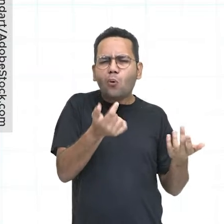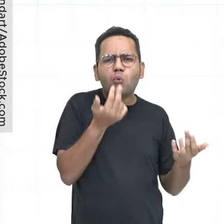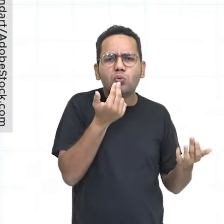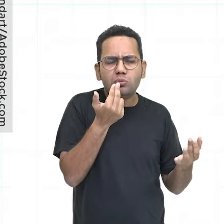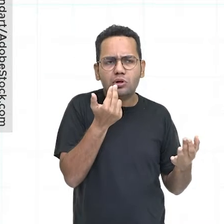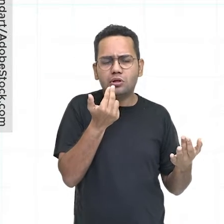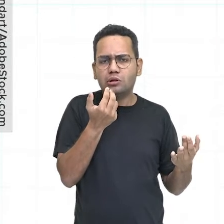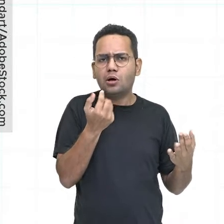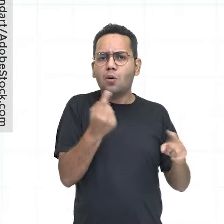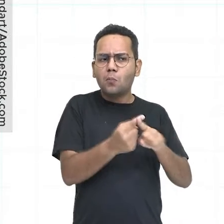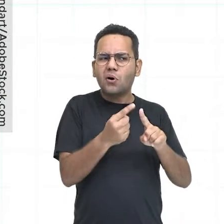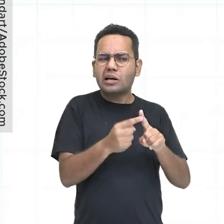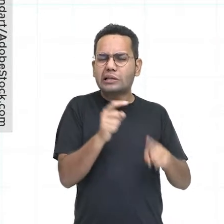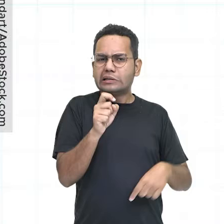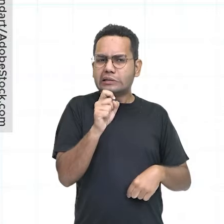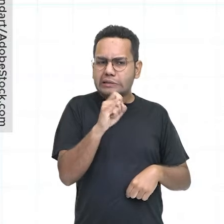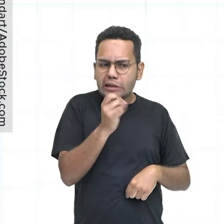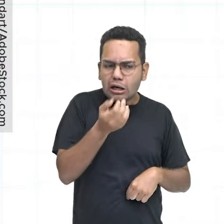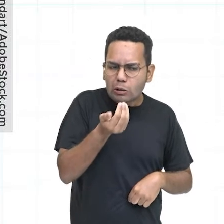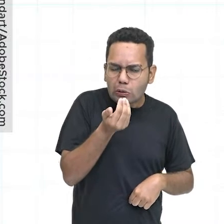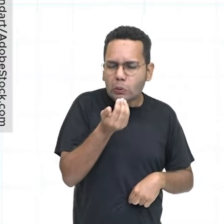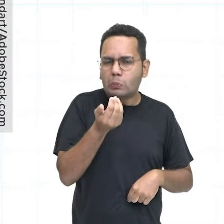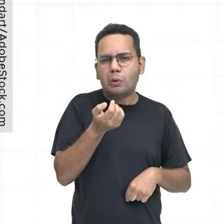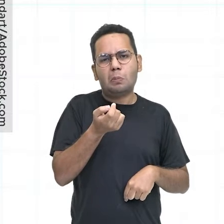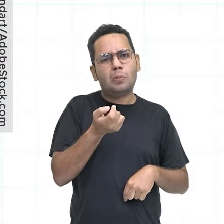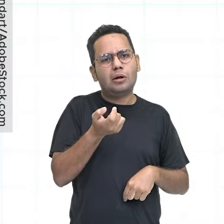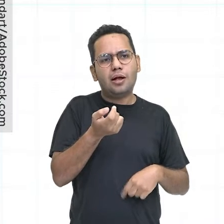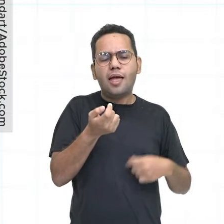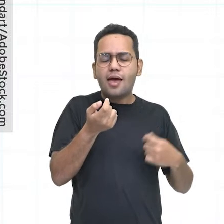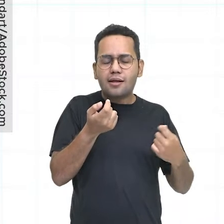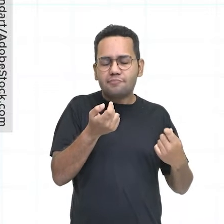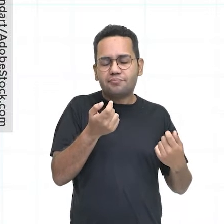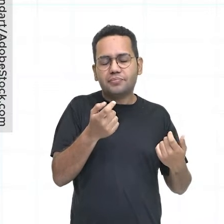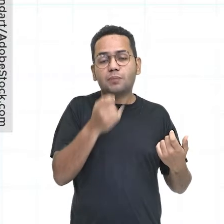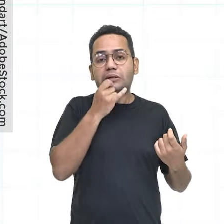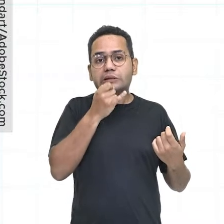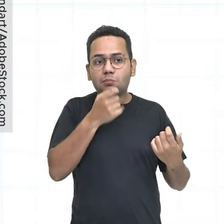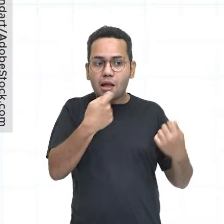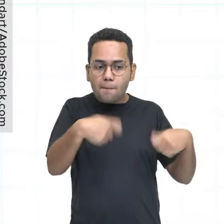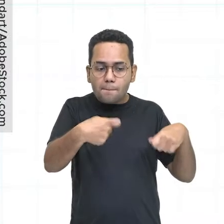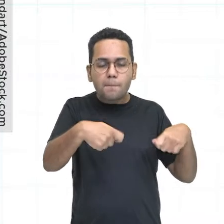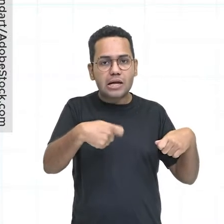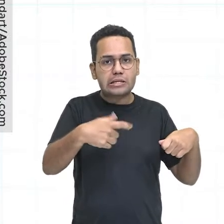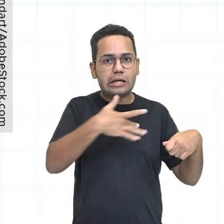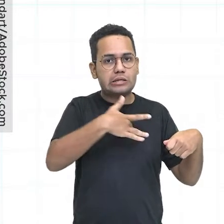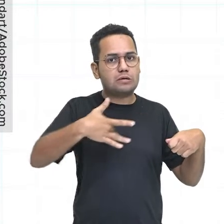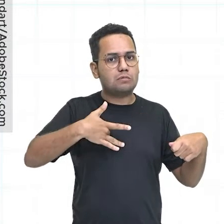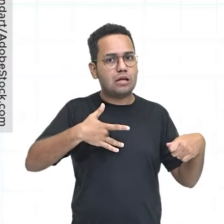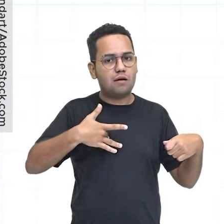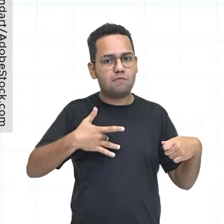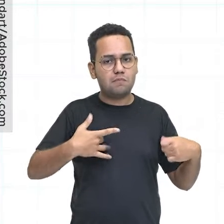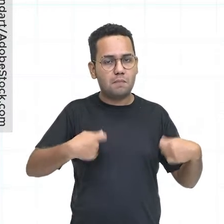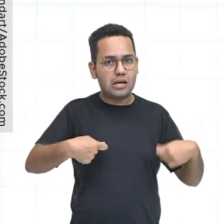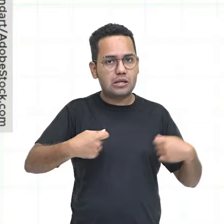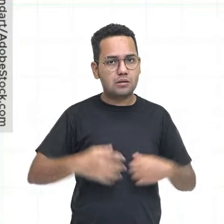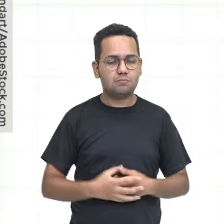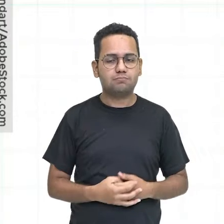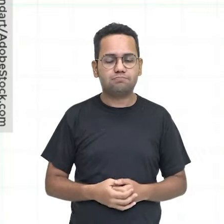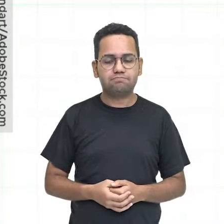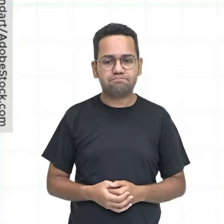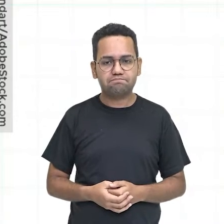saudável. Essa é a tradução da primeira frase. Eu chamo a atenção para a presença do should, que é o meu